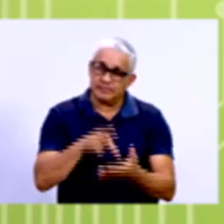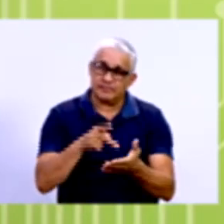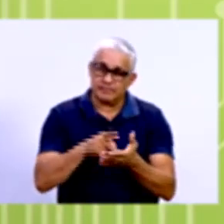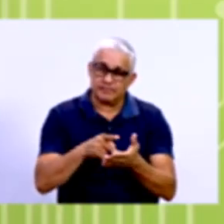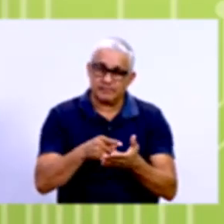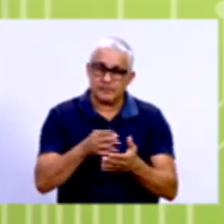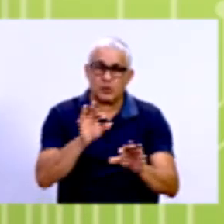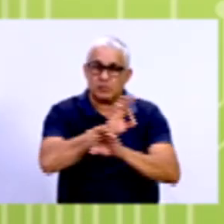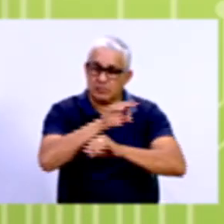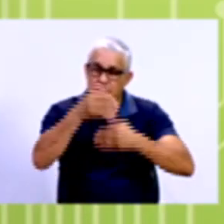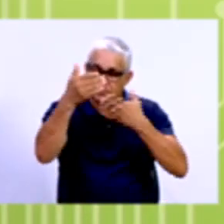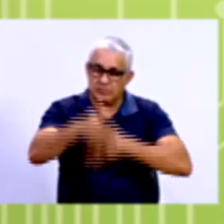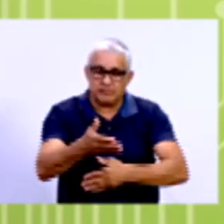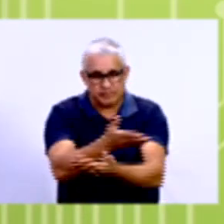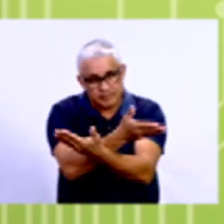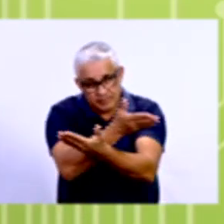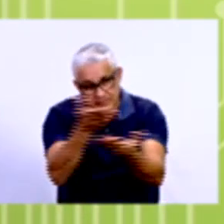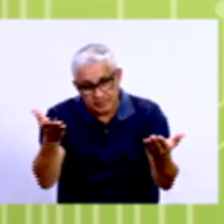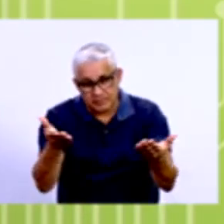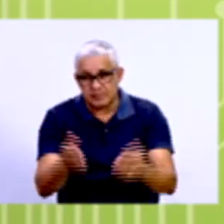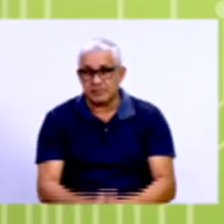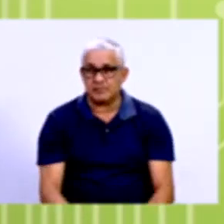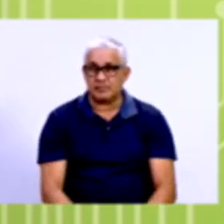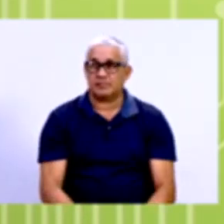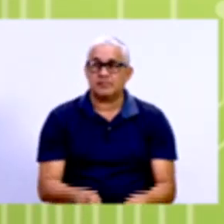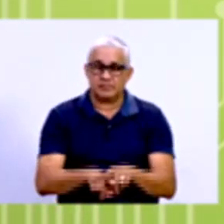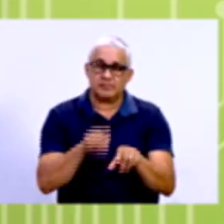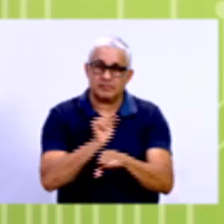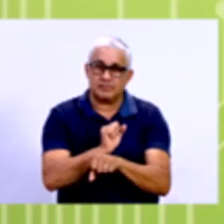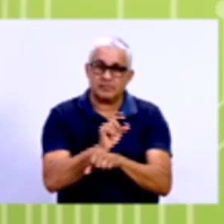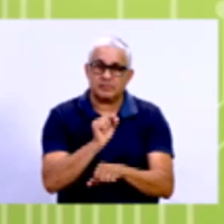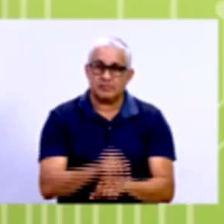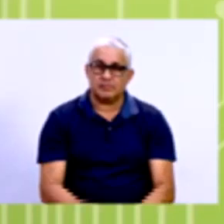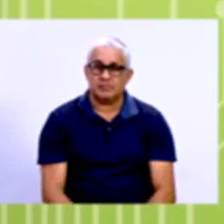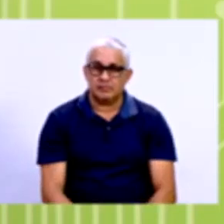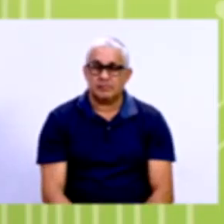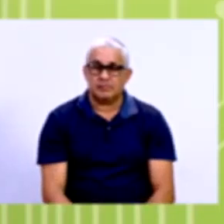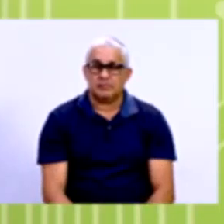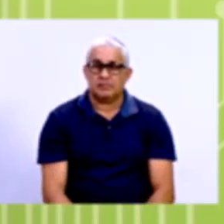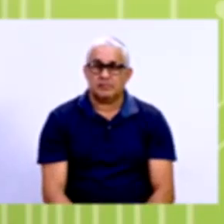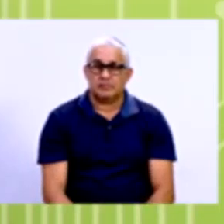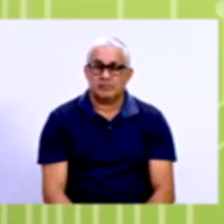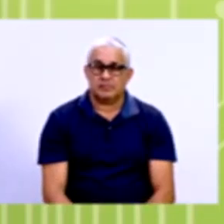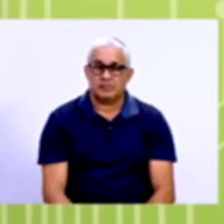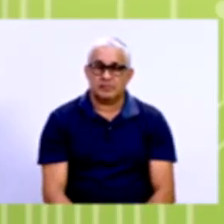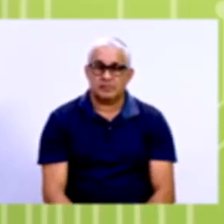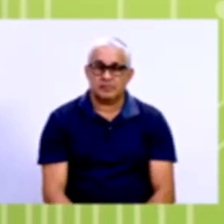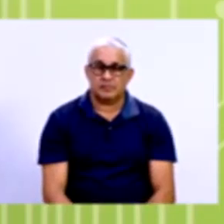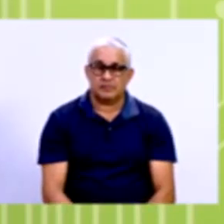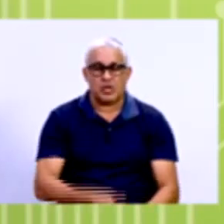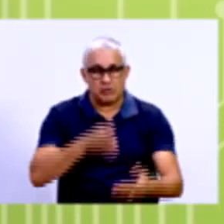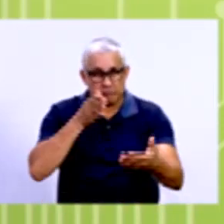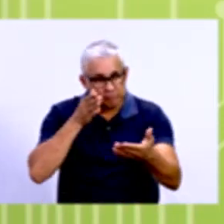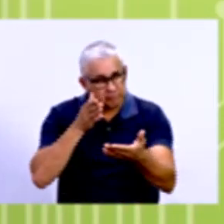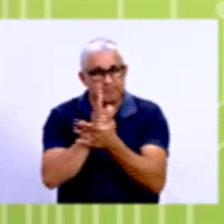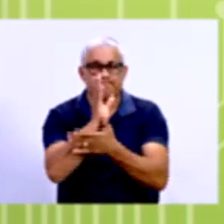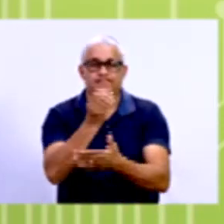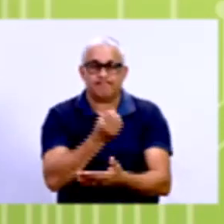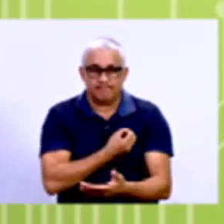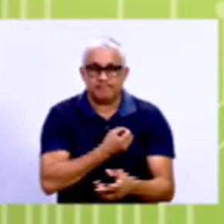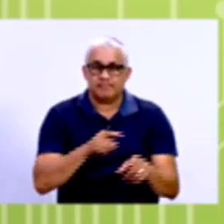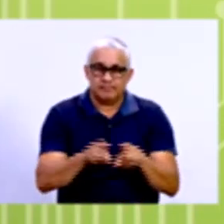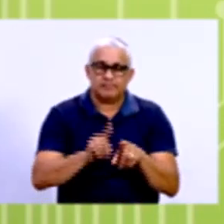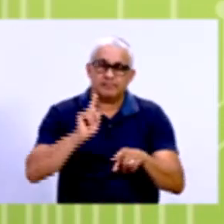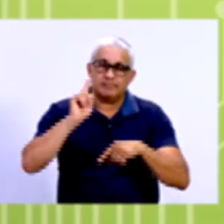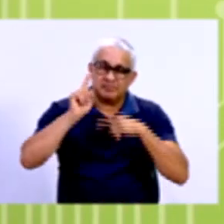desejo uma ótima prova para todos. Quero ver, espero que os resultados sejam super altos, né, aí das nossas notas. Depois a gente faz